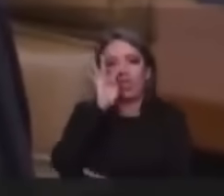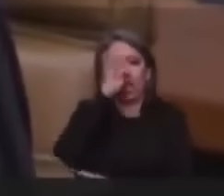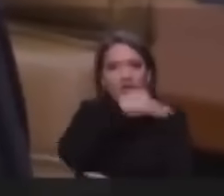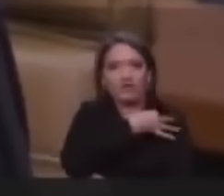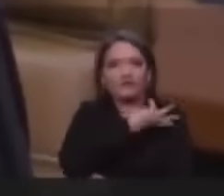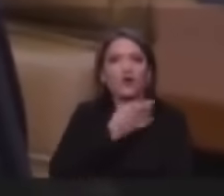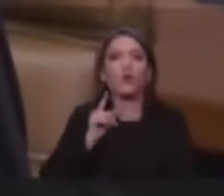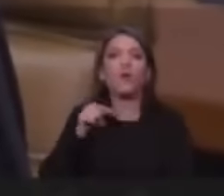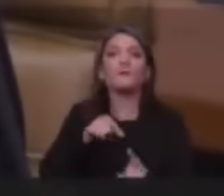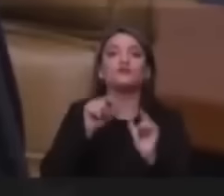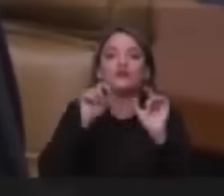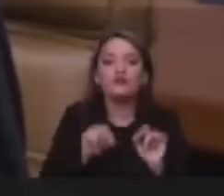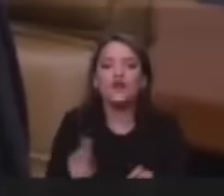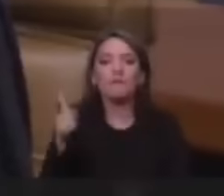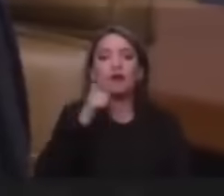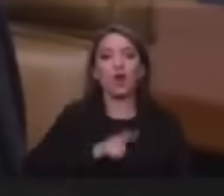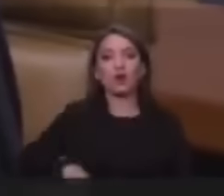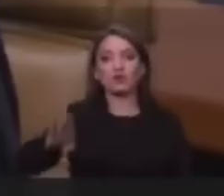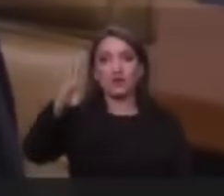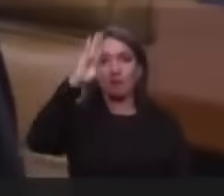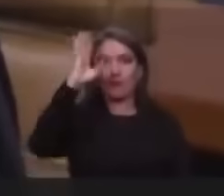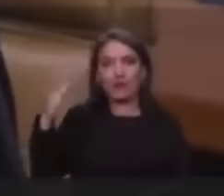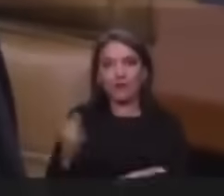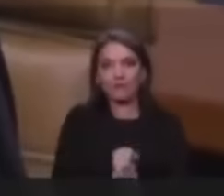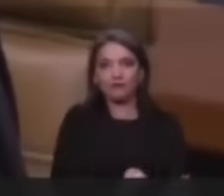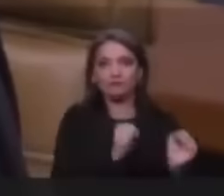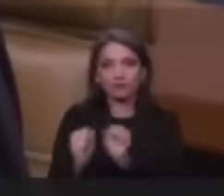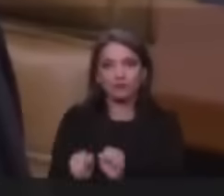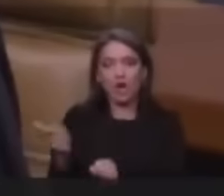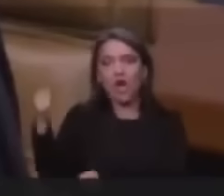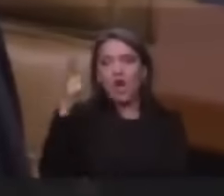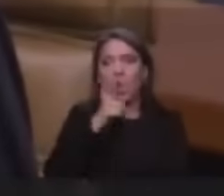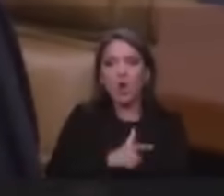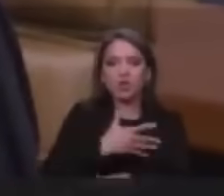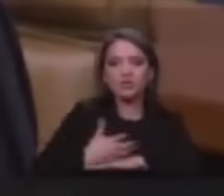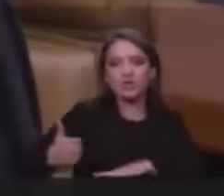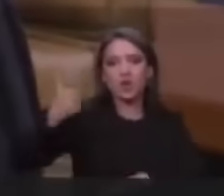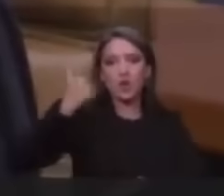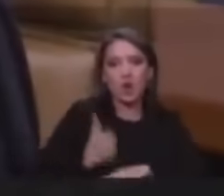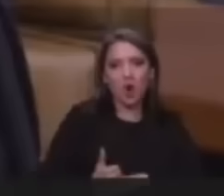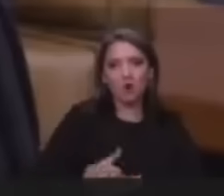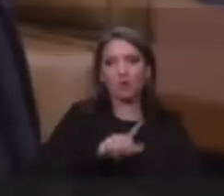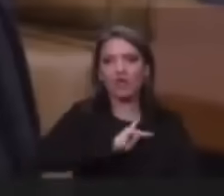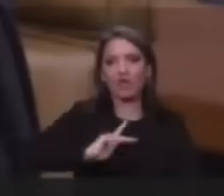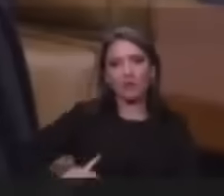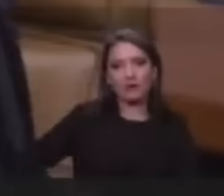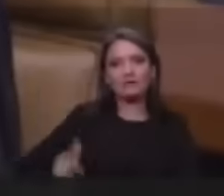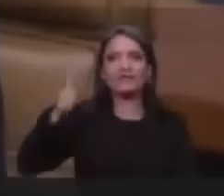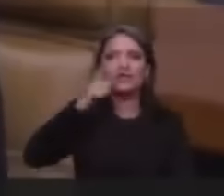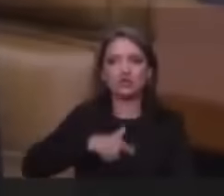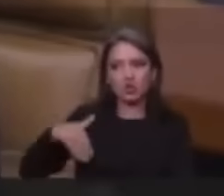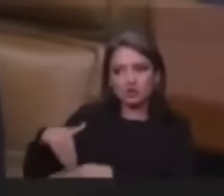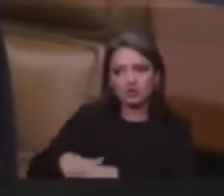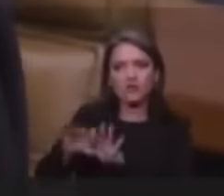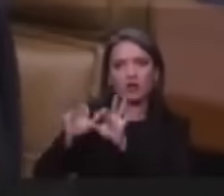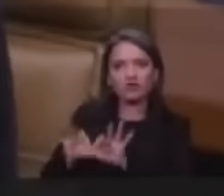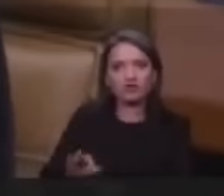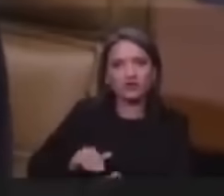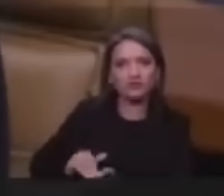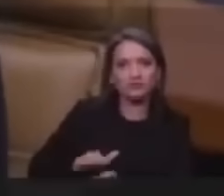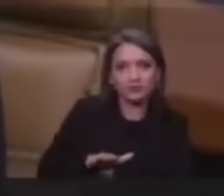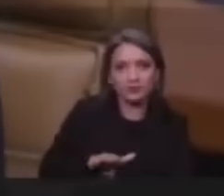era obter uma intervenção militar conseguiu golpe de estado e derrubar o governo democraticamente eleito